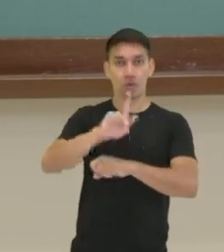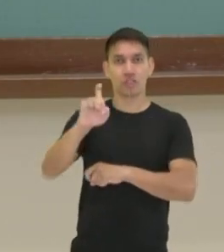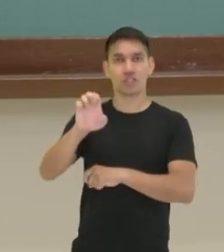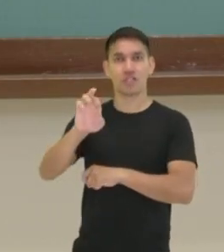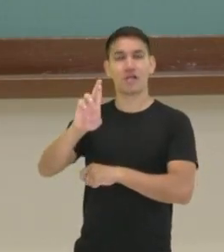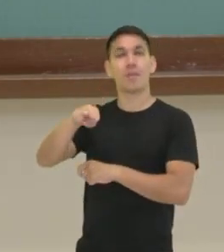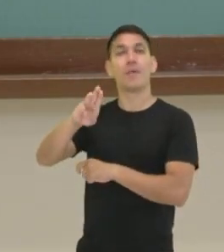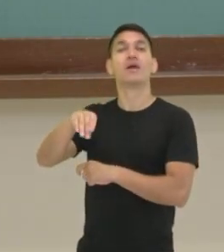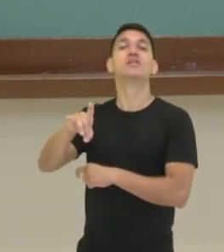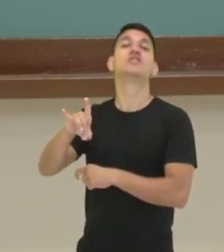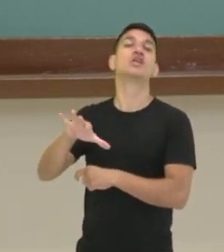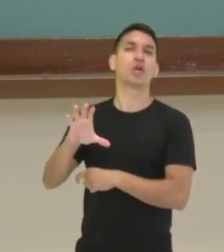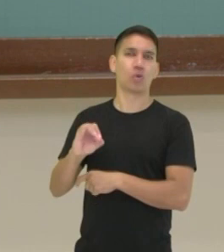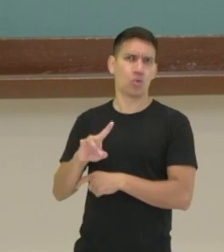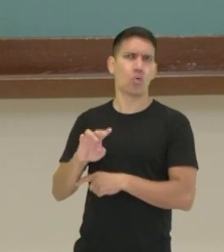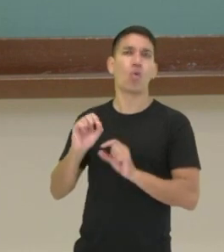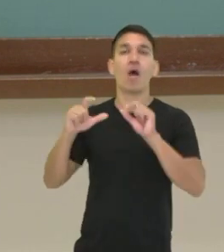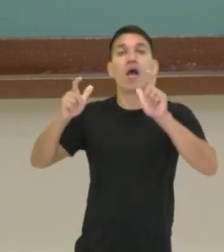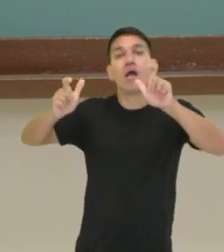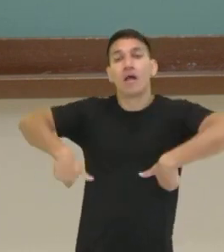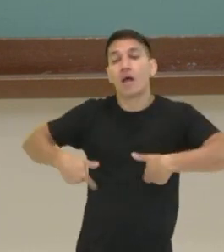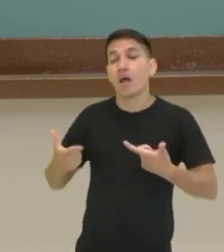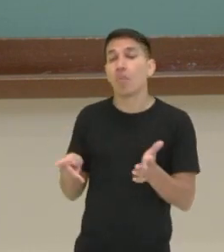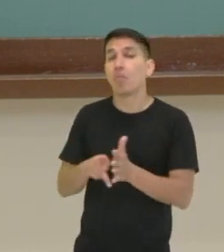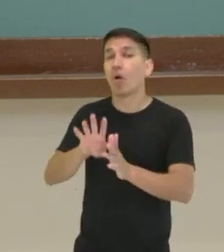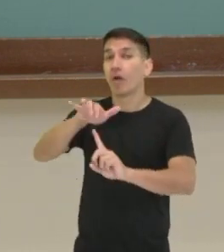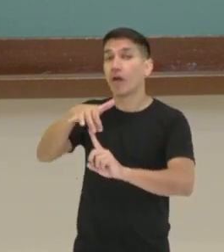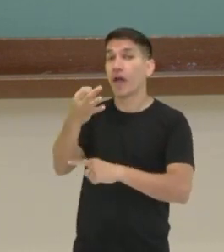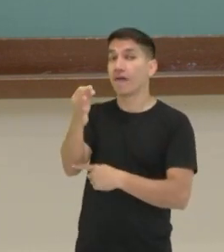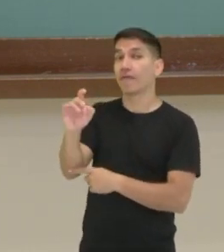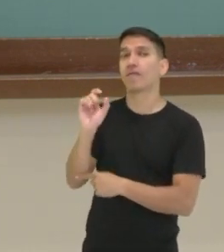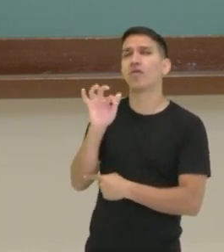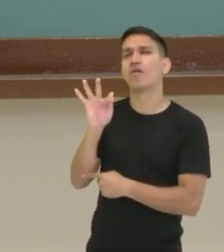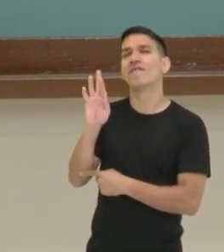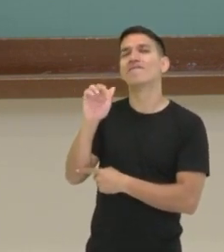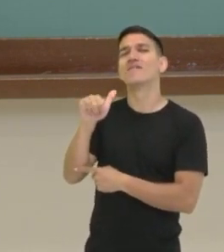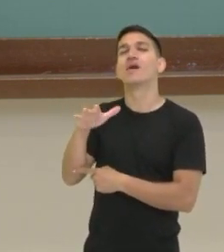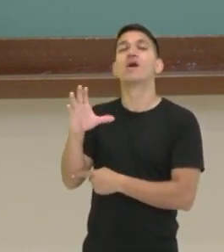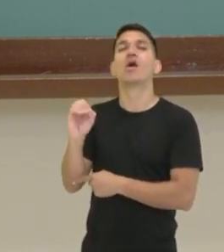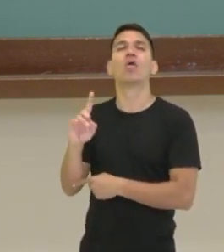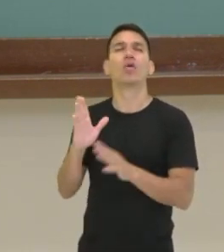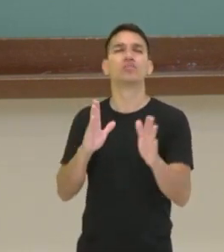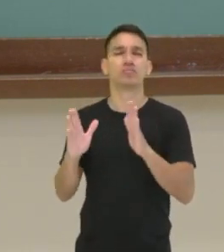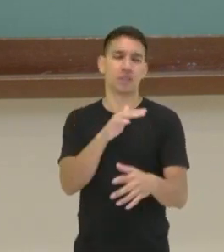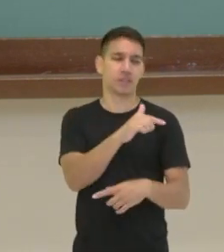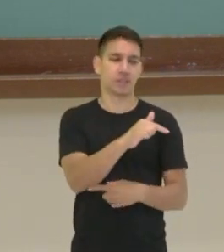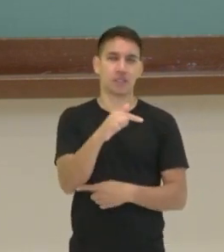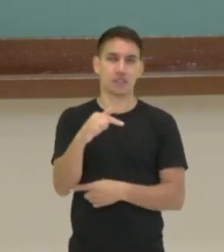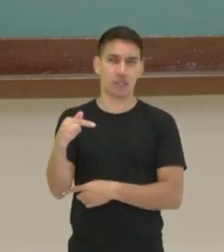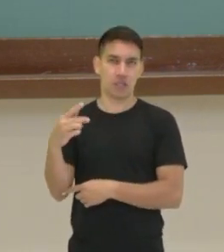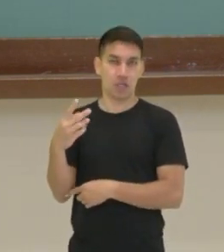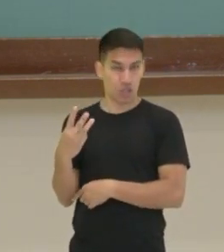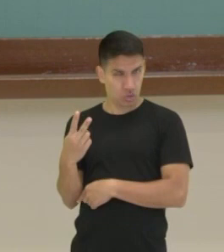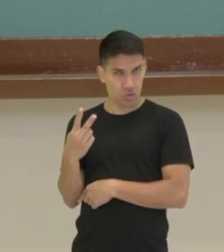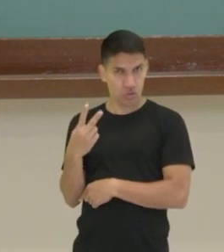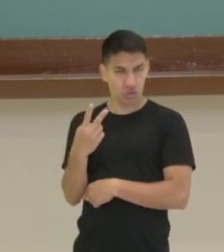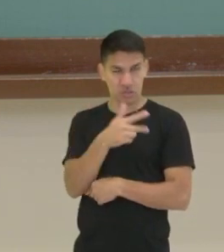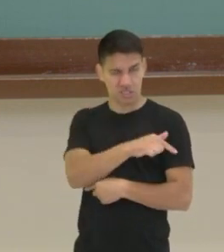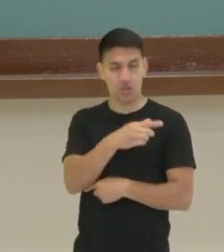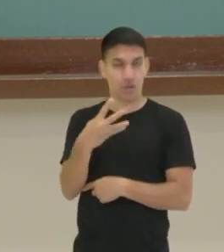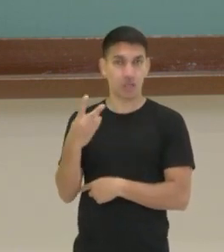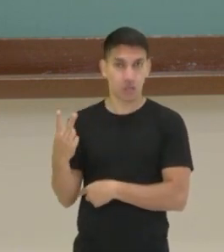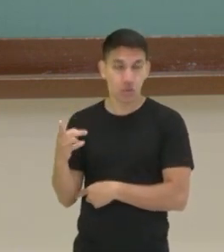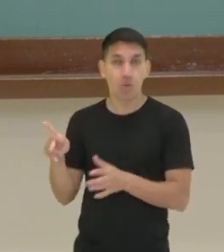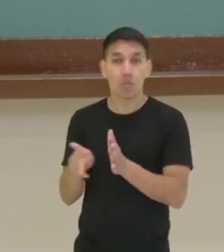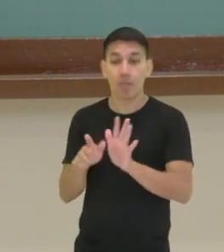de nascimento, onde existia o Reino Franco, aonde exatamente 742 que Carlos Magno nasce, a região que ele nasce é uma região da